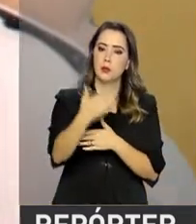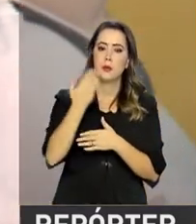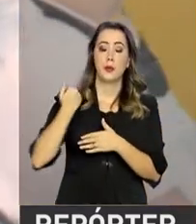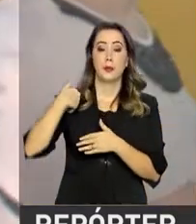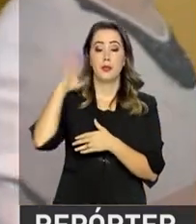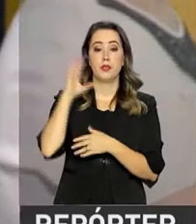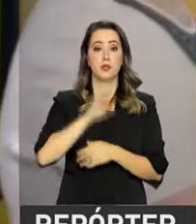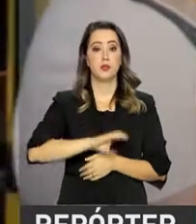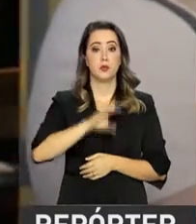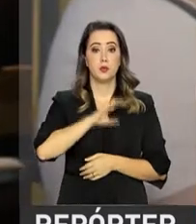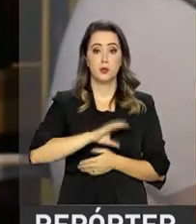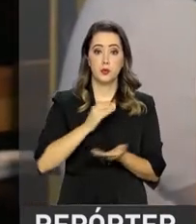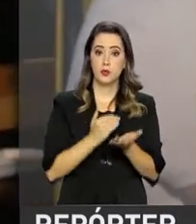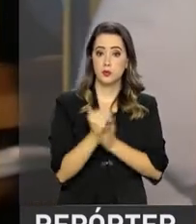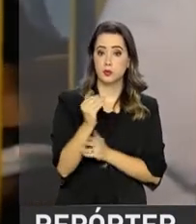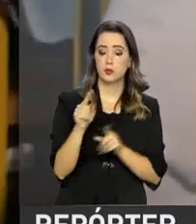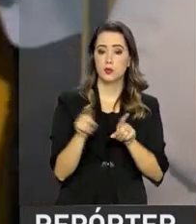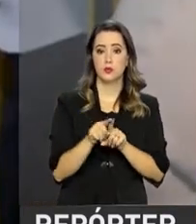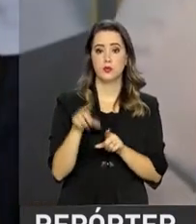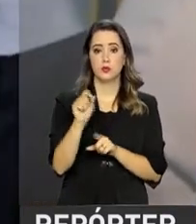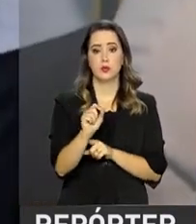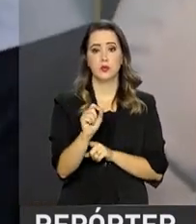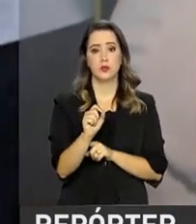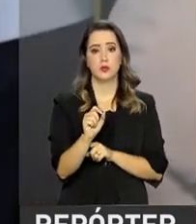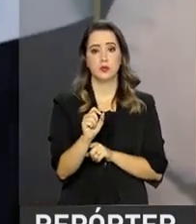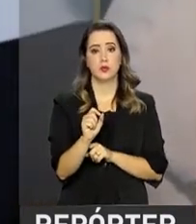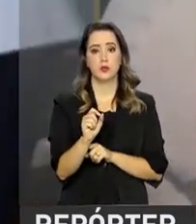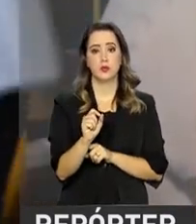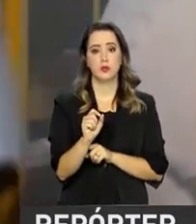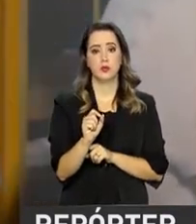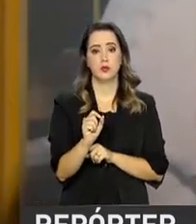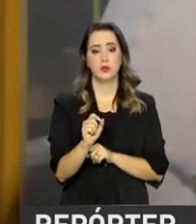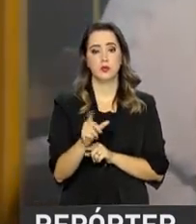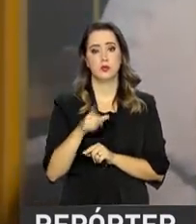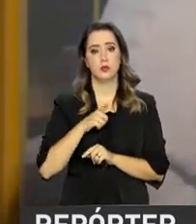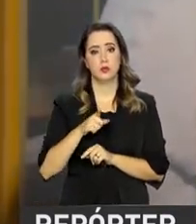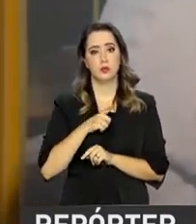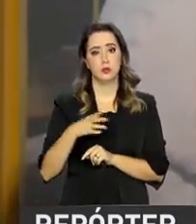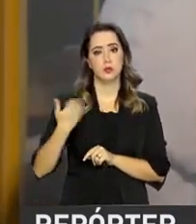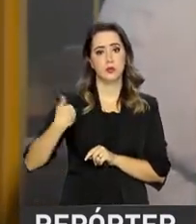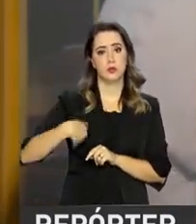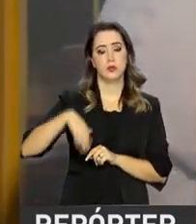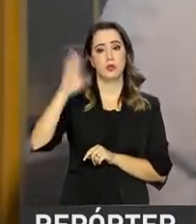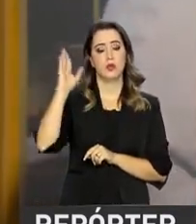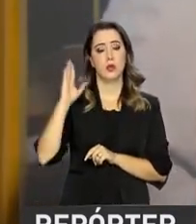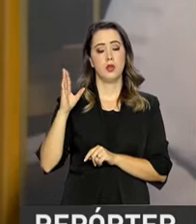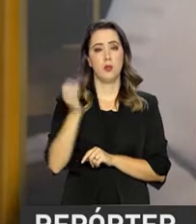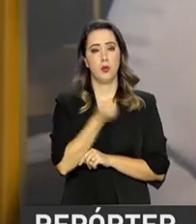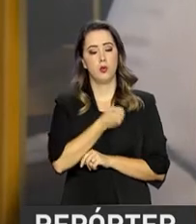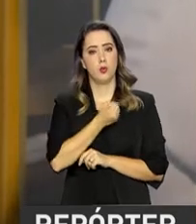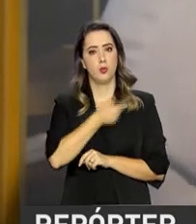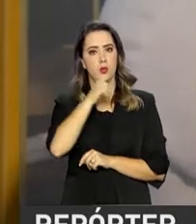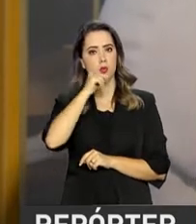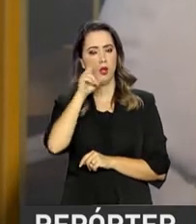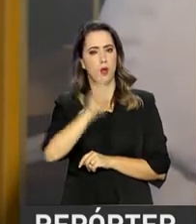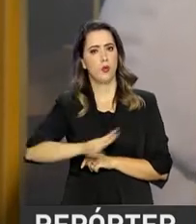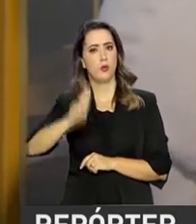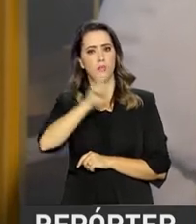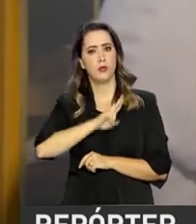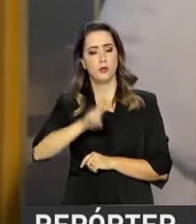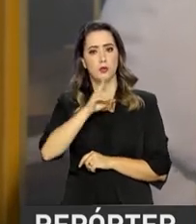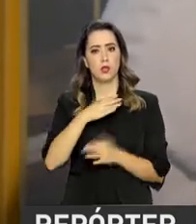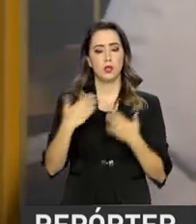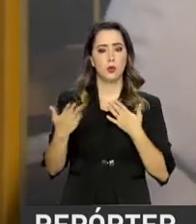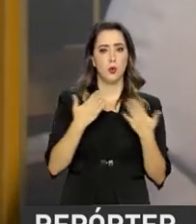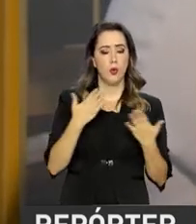à proteção da bacia da cmt transgênica onde existe uma maior quantidade de água que é usada do que